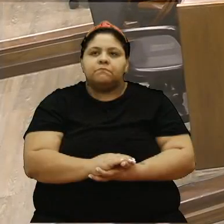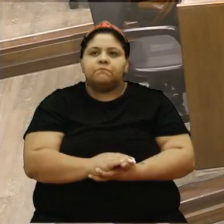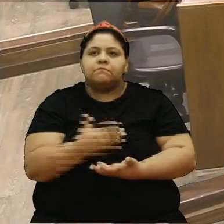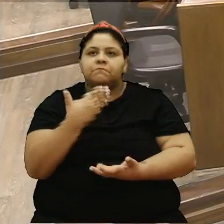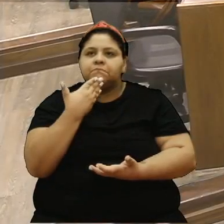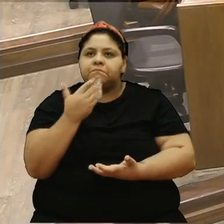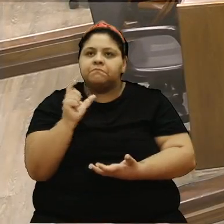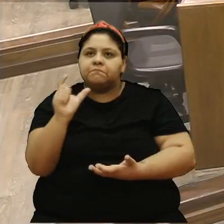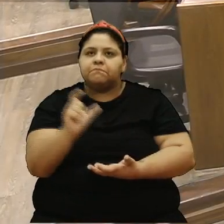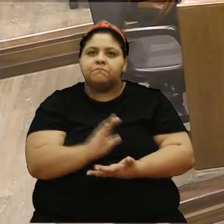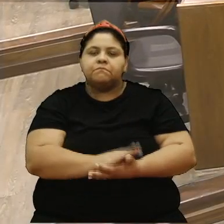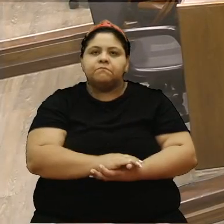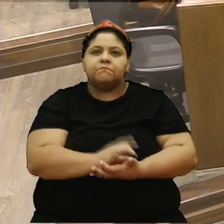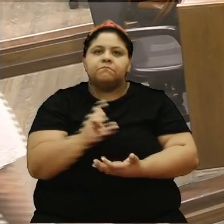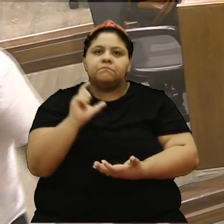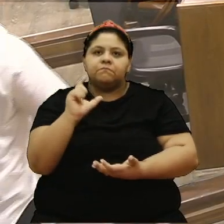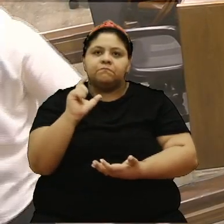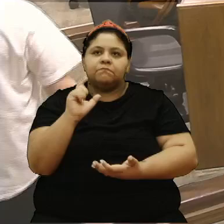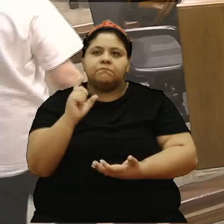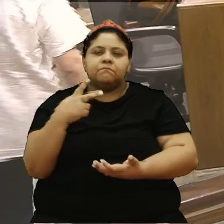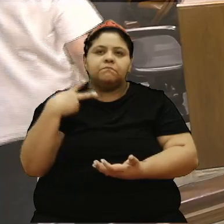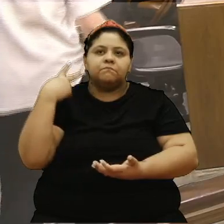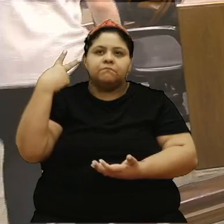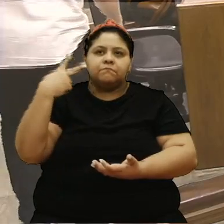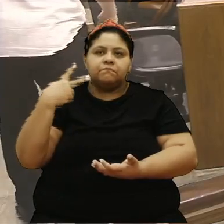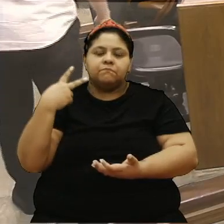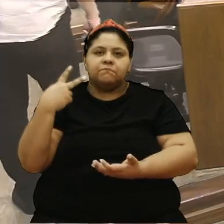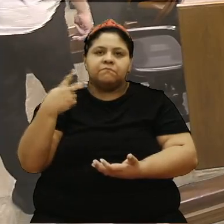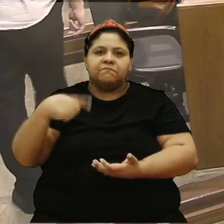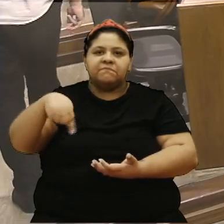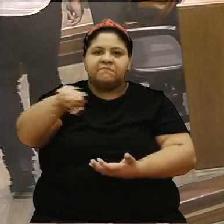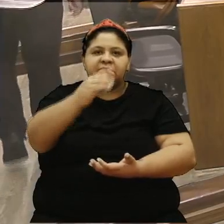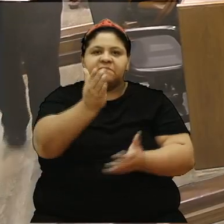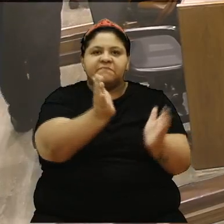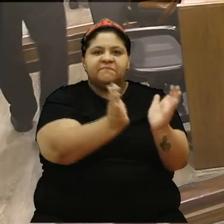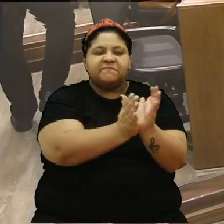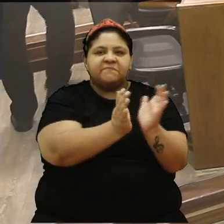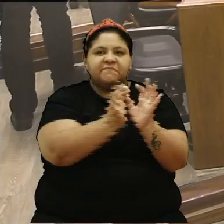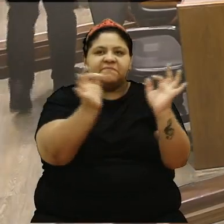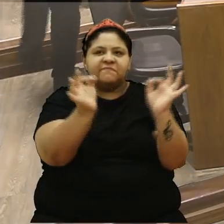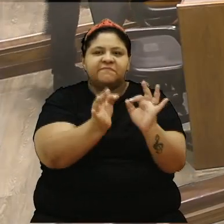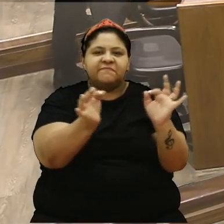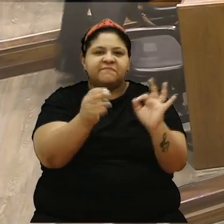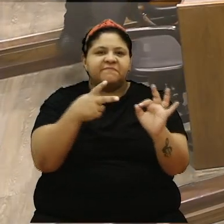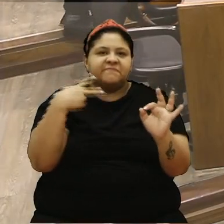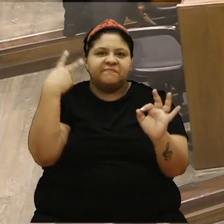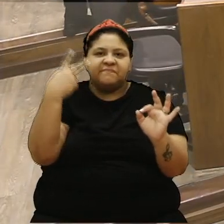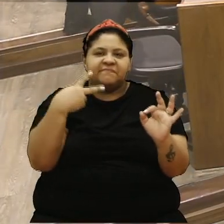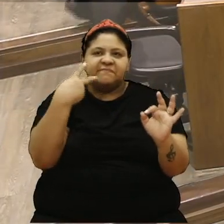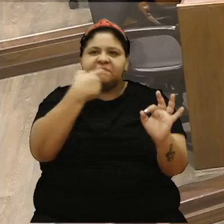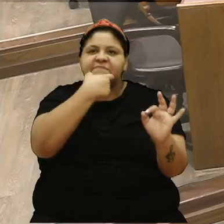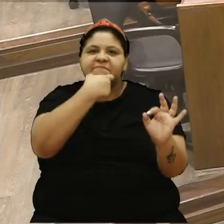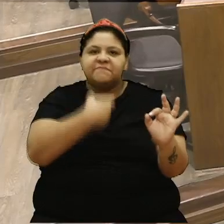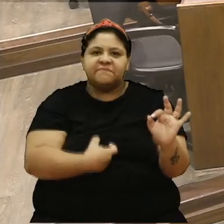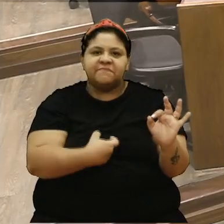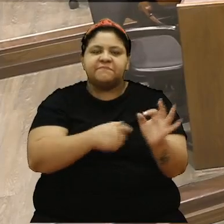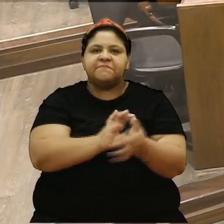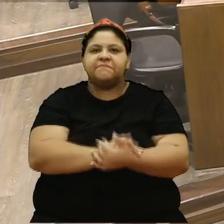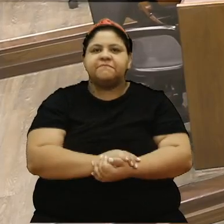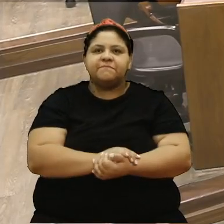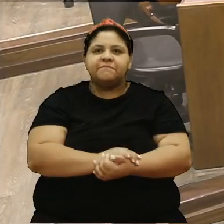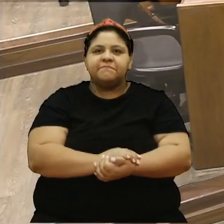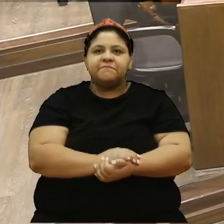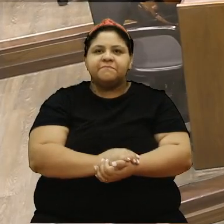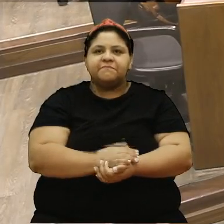Peço a palavra, senhor presidente. Com a palavra, o nosso colega, excelentíssimo vereador Cristiano Becker.